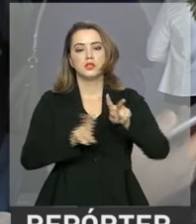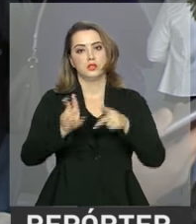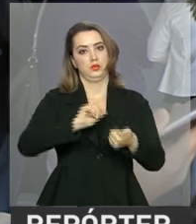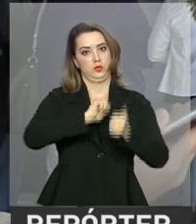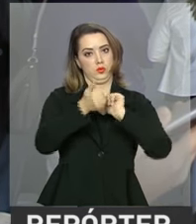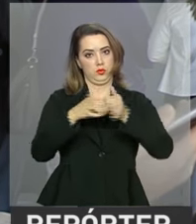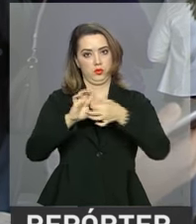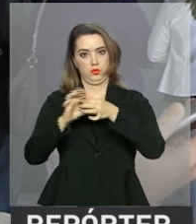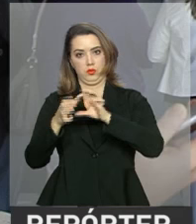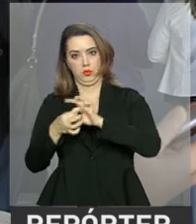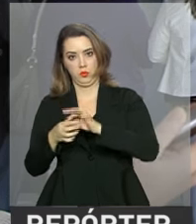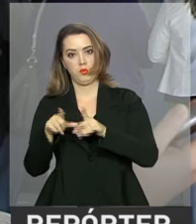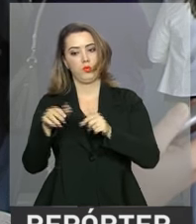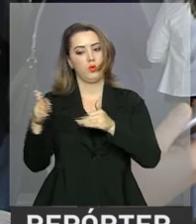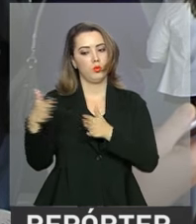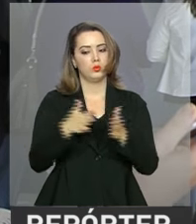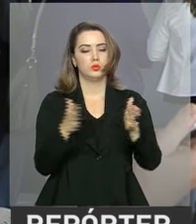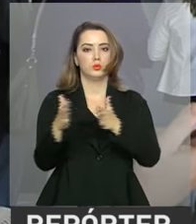Olímpicos, nas vias,